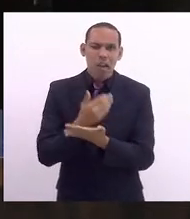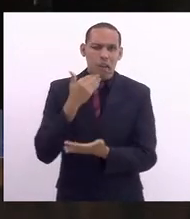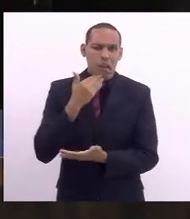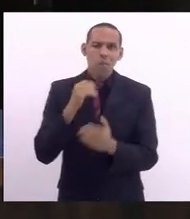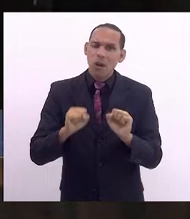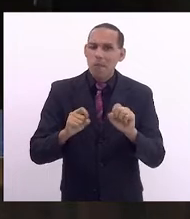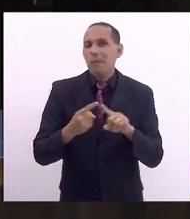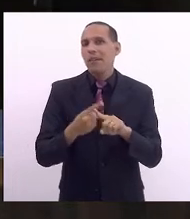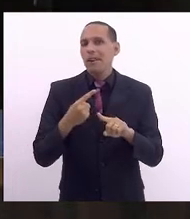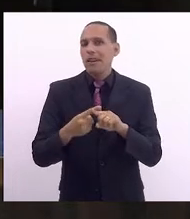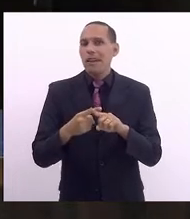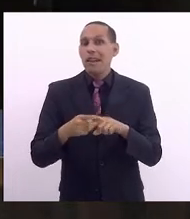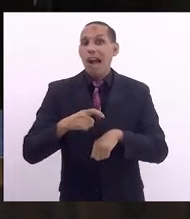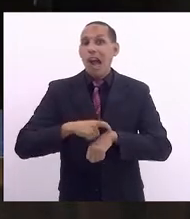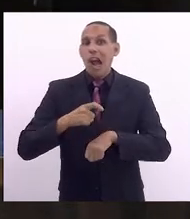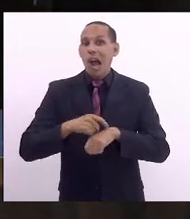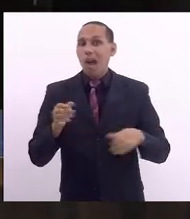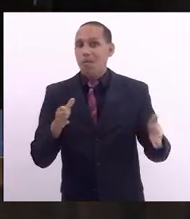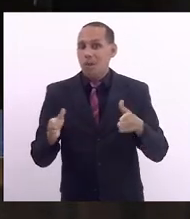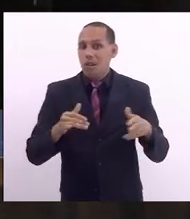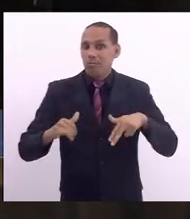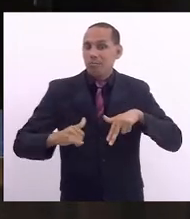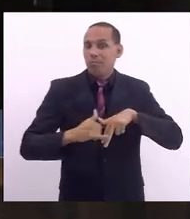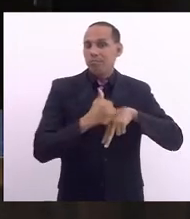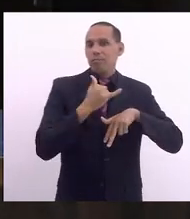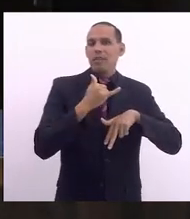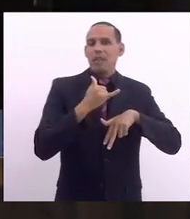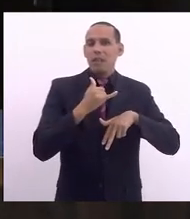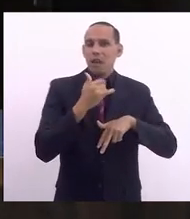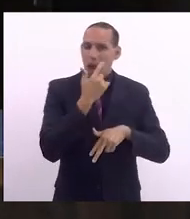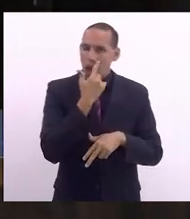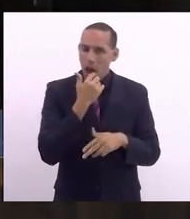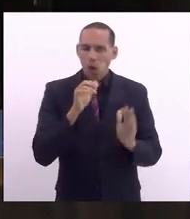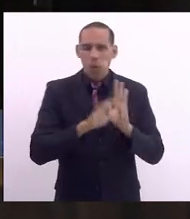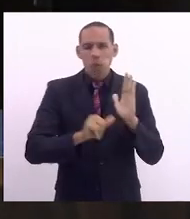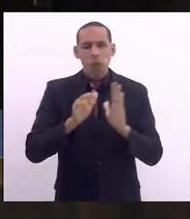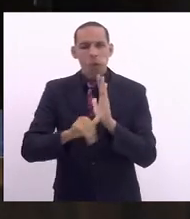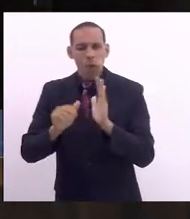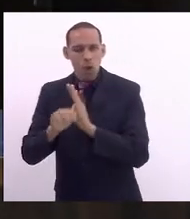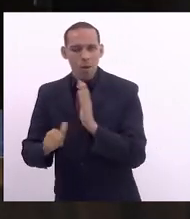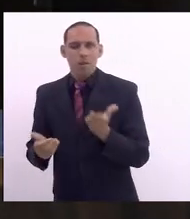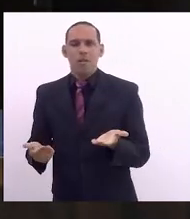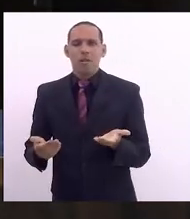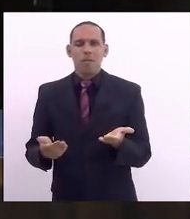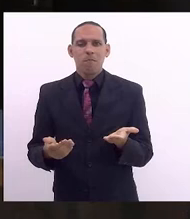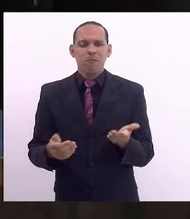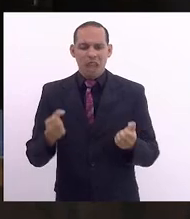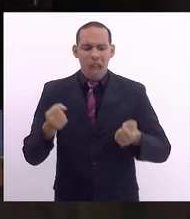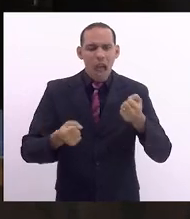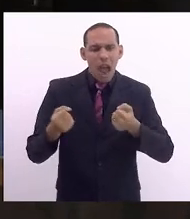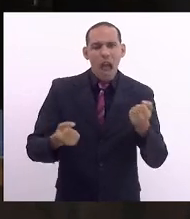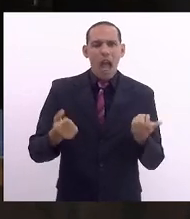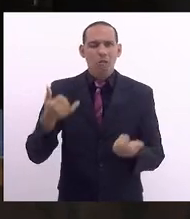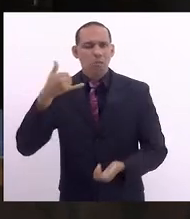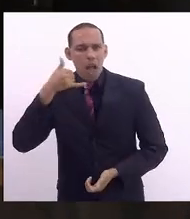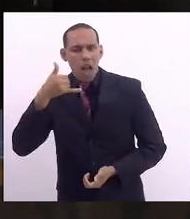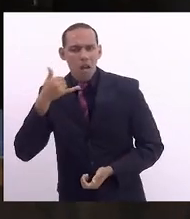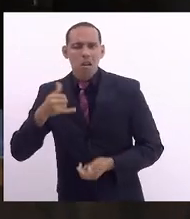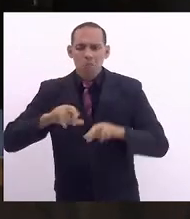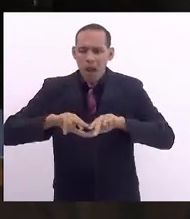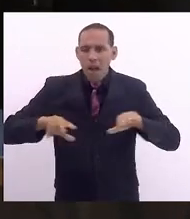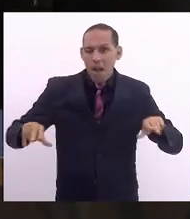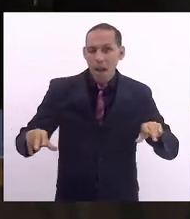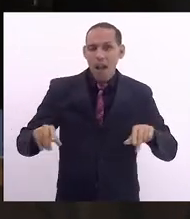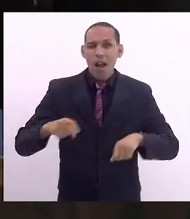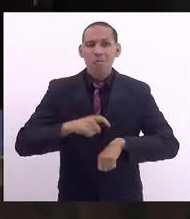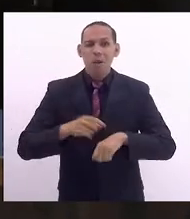o momento de vitimização, o momento do furto de um celular, do furto de um carro, de um bem, é um